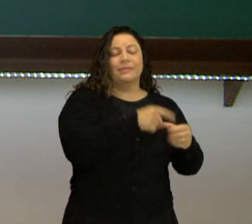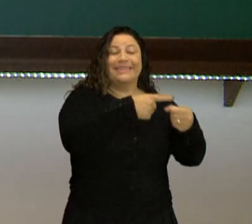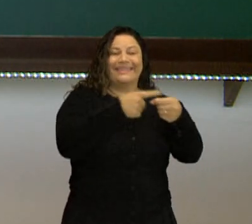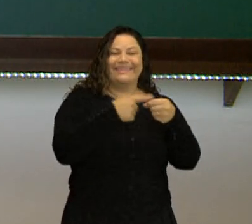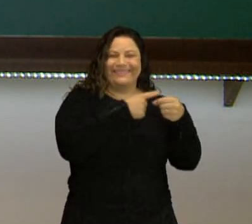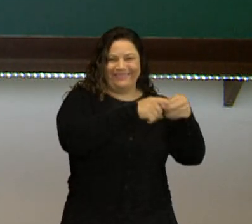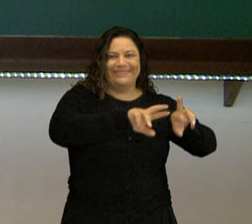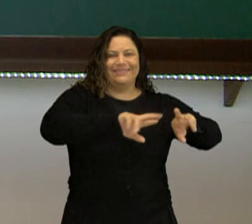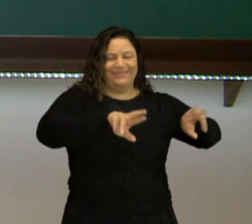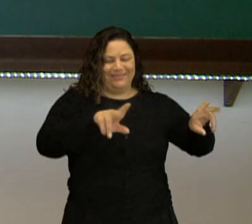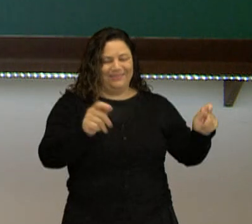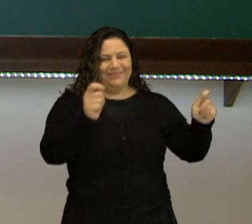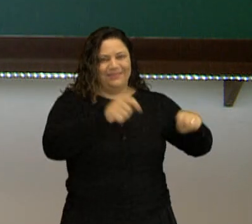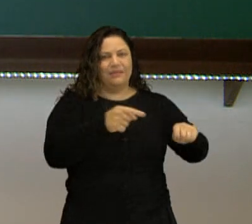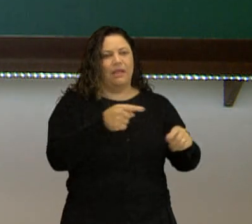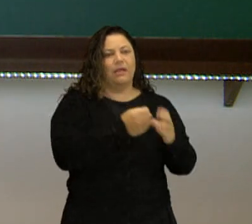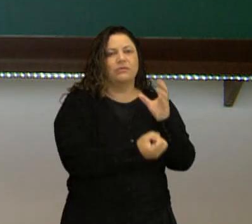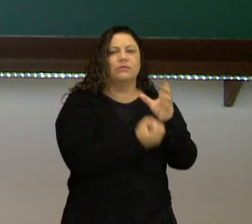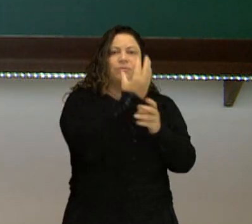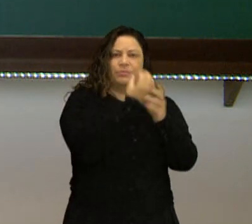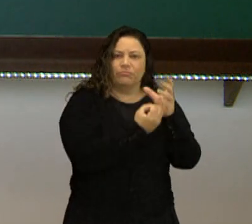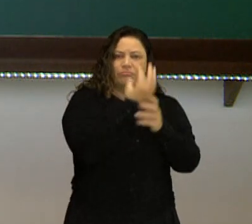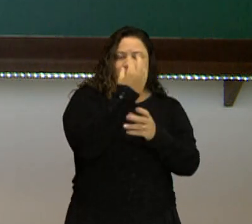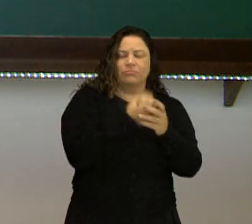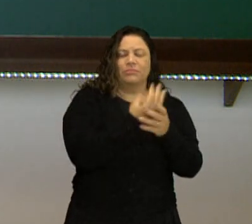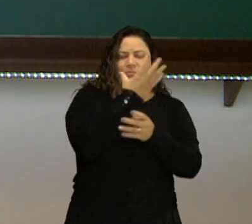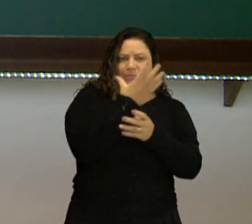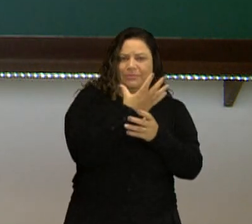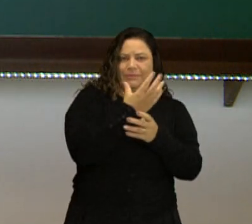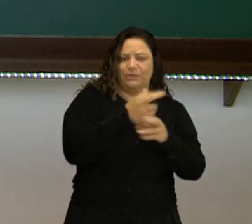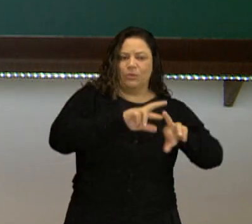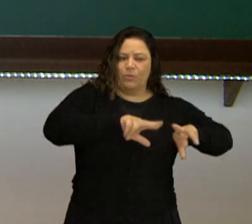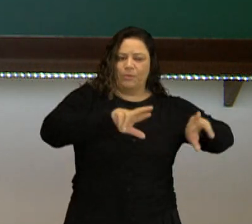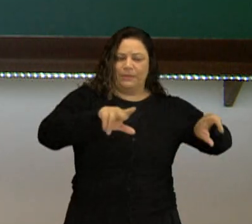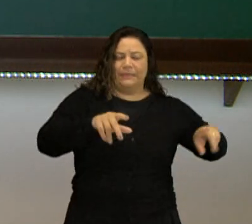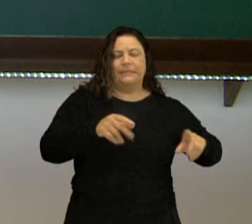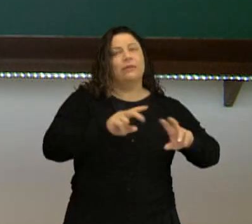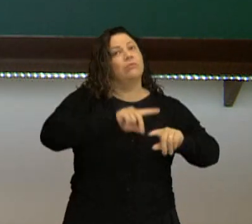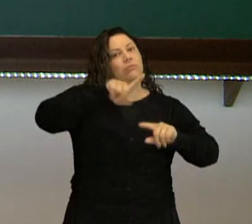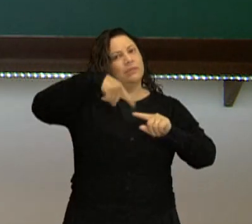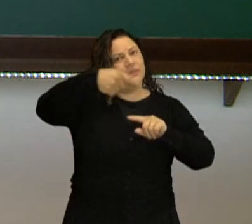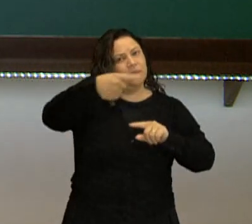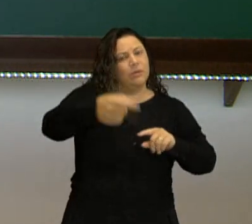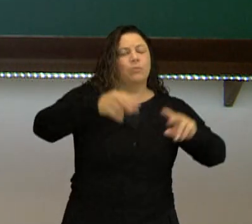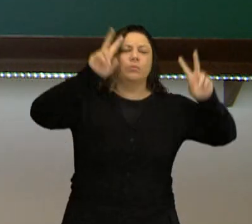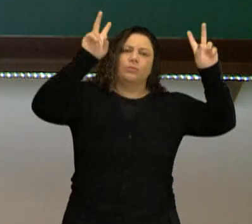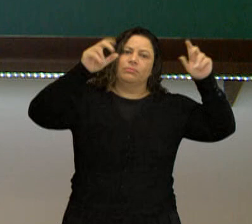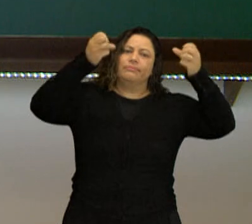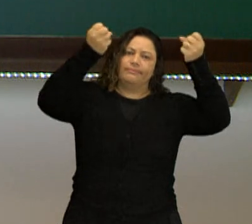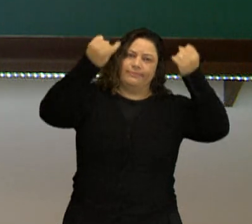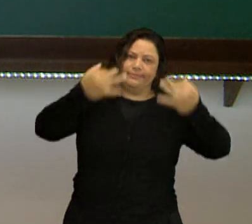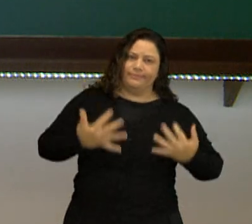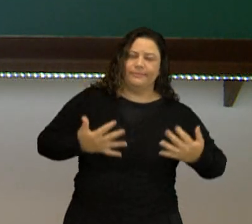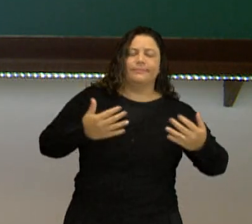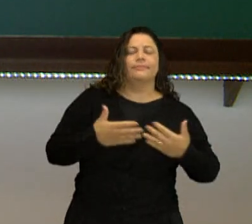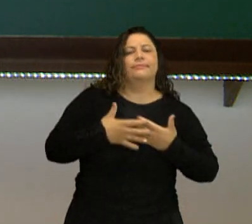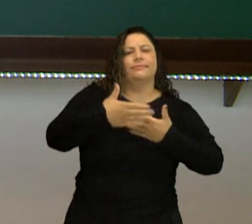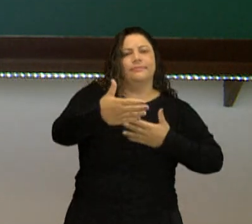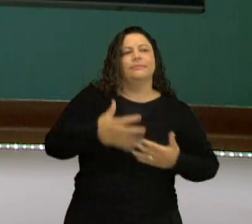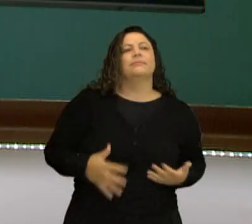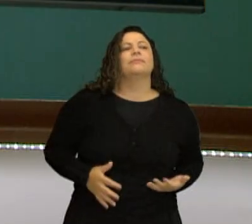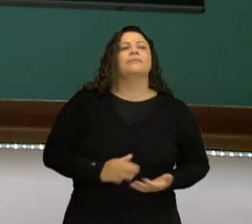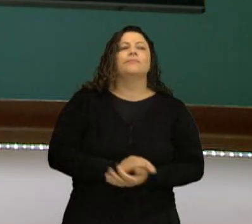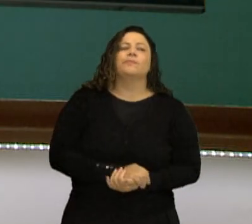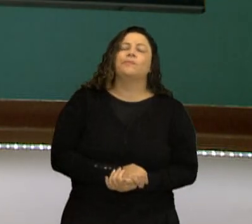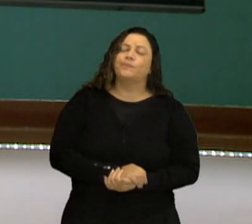a gente vai ter então o renascimento comercial. Esse é um assunto que a gente ainda vai discutir aqui nas nossas aulas, né? E a